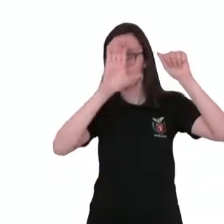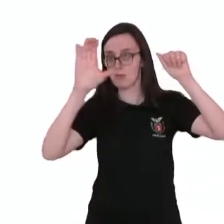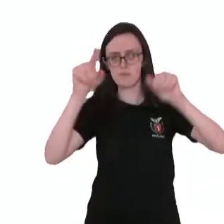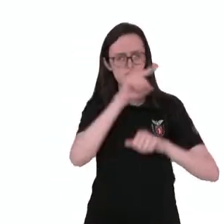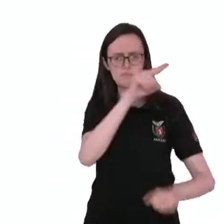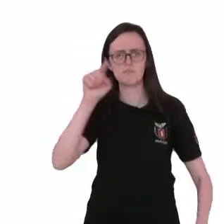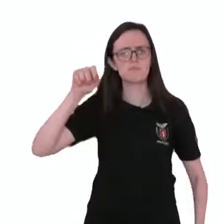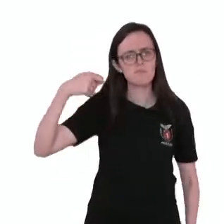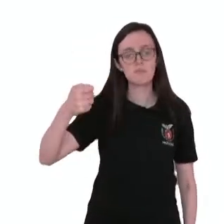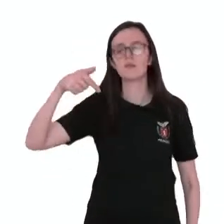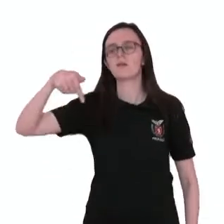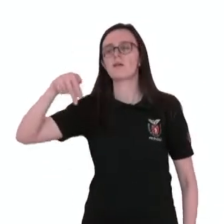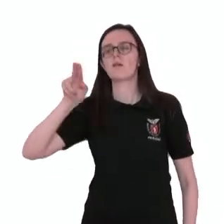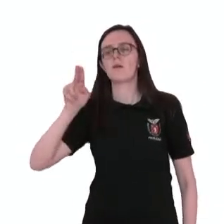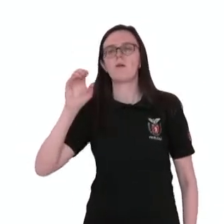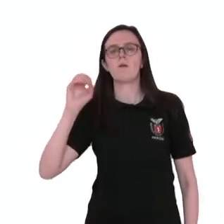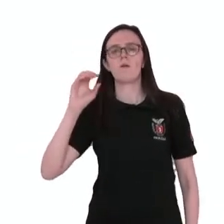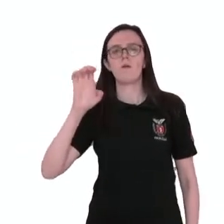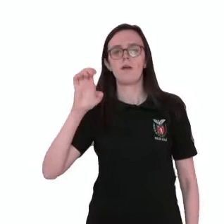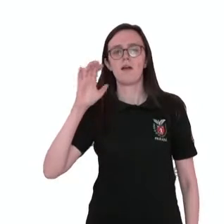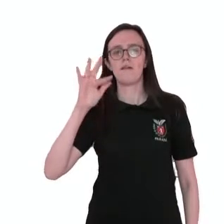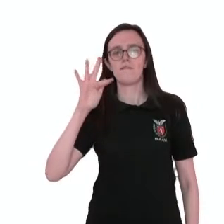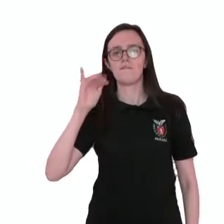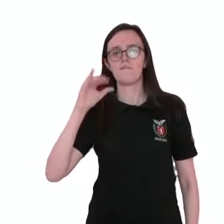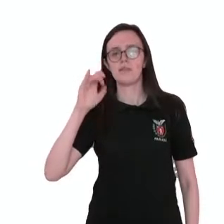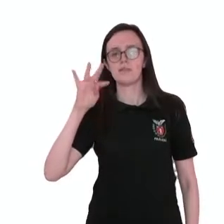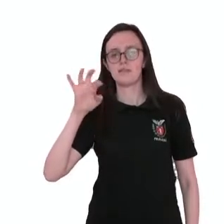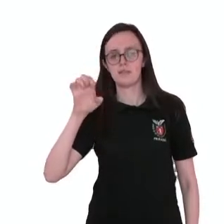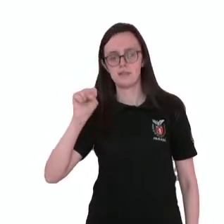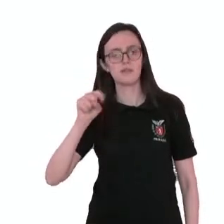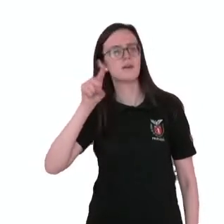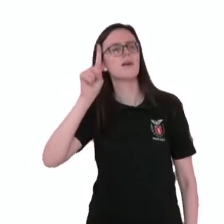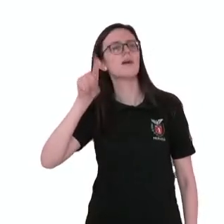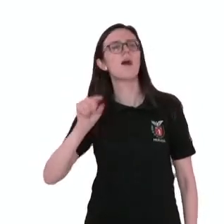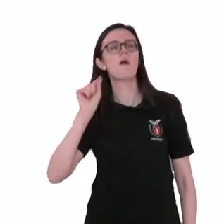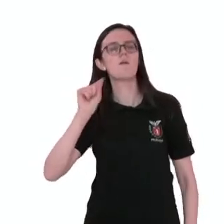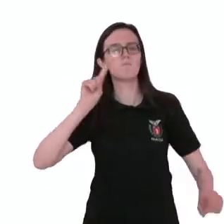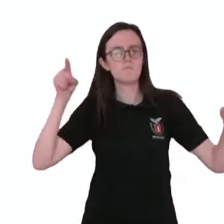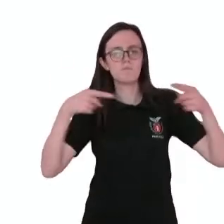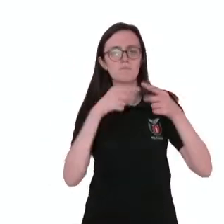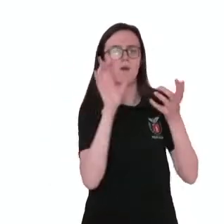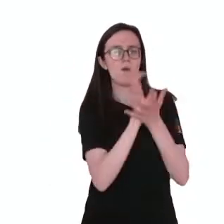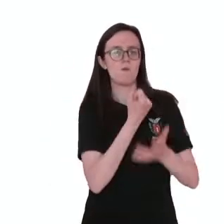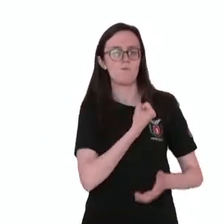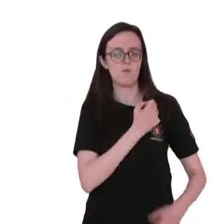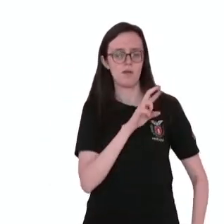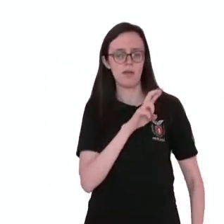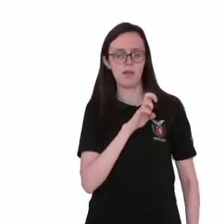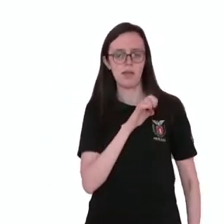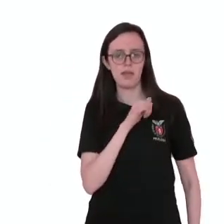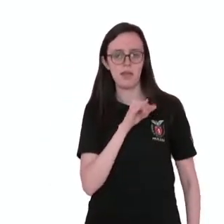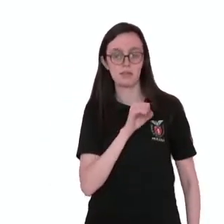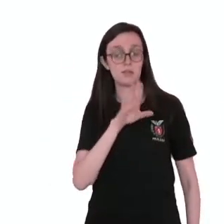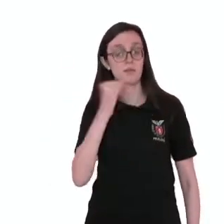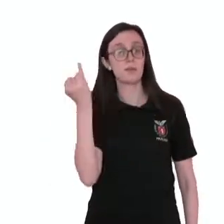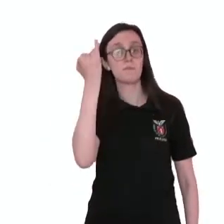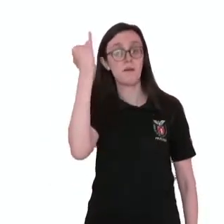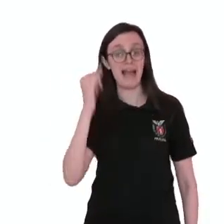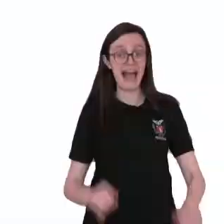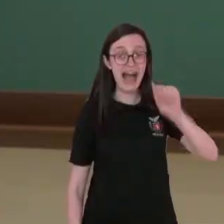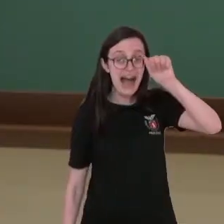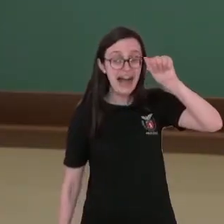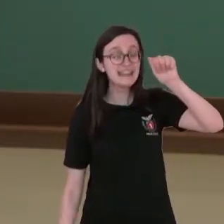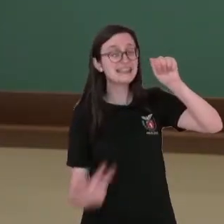eles são chamados de coeficientes e correspondem aos números reais, como a observação que o meu a ele